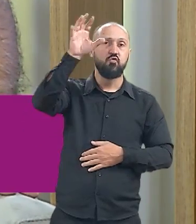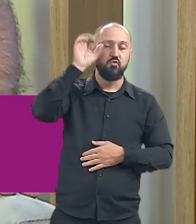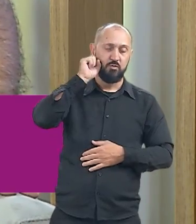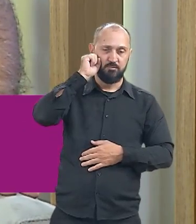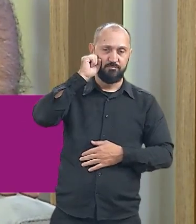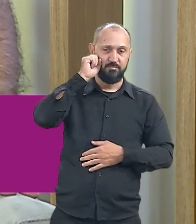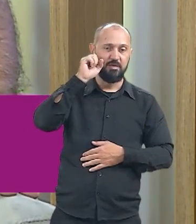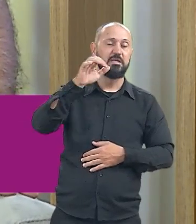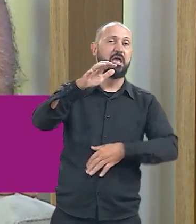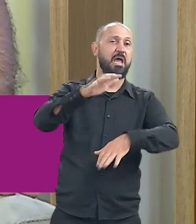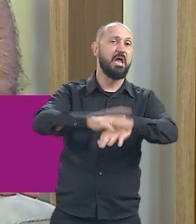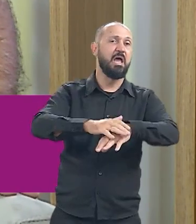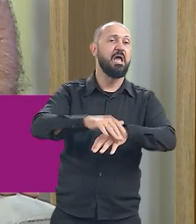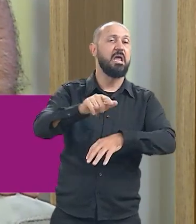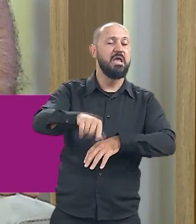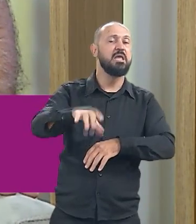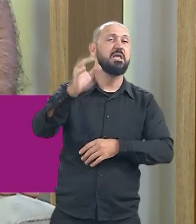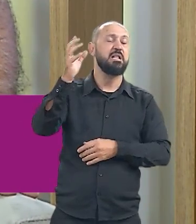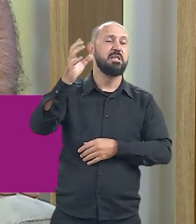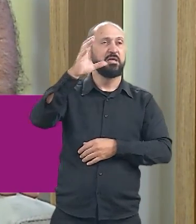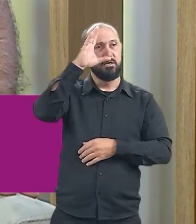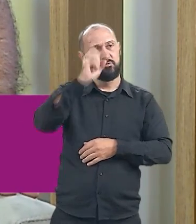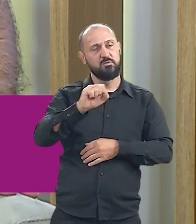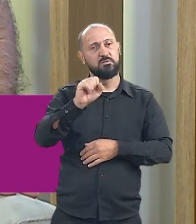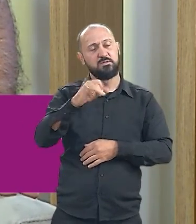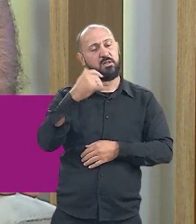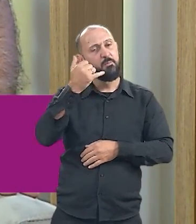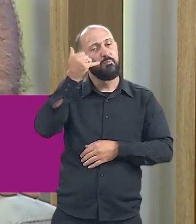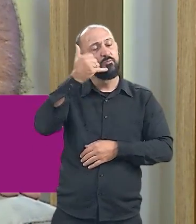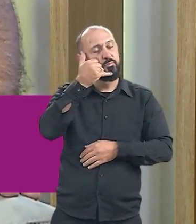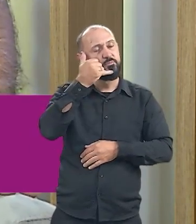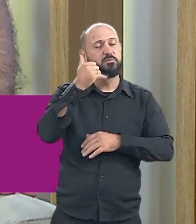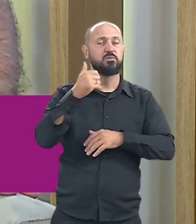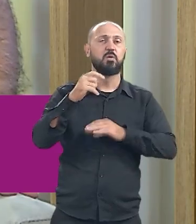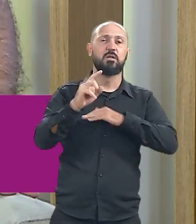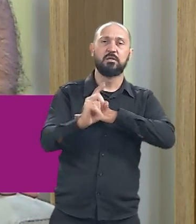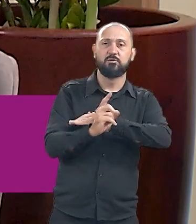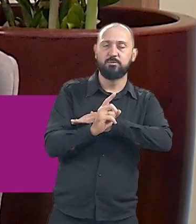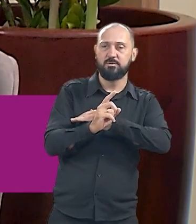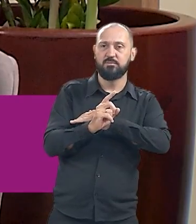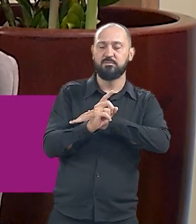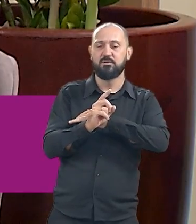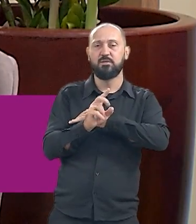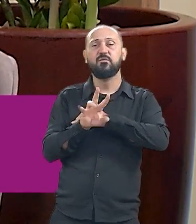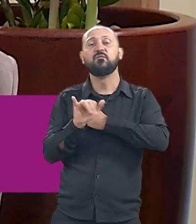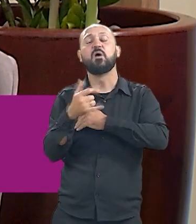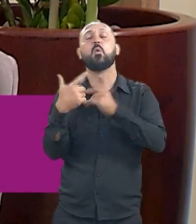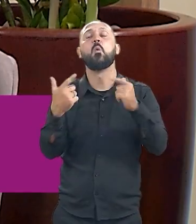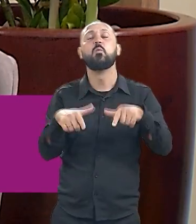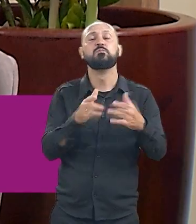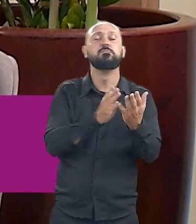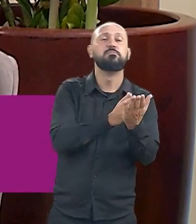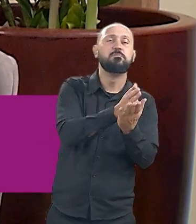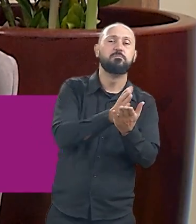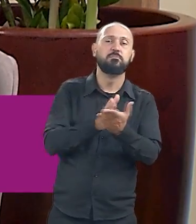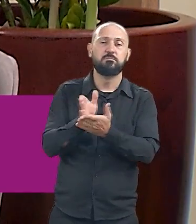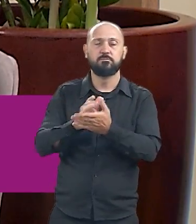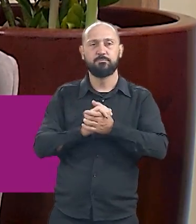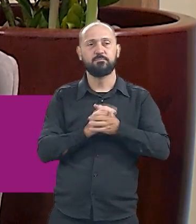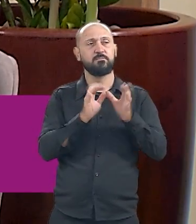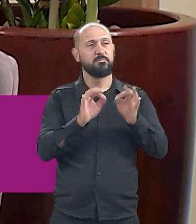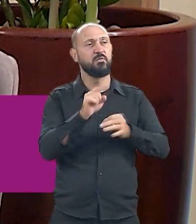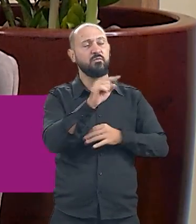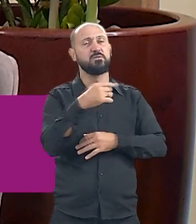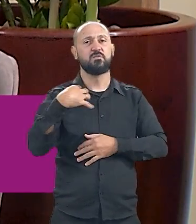do telefonema, se depois do atendimento, ela vai... Qual o caminho que ela vai seguir? Certo, mas você, enquanto voluntário, você se sente bem